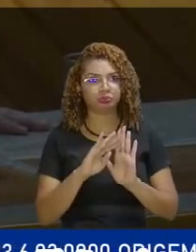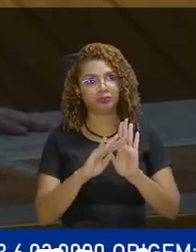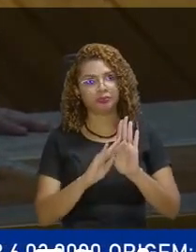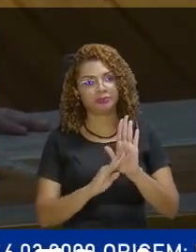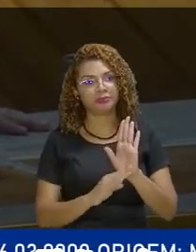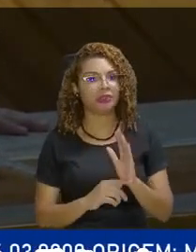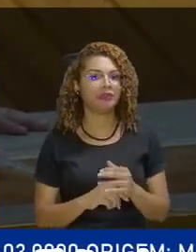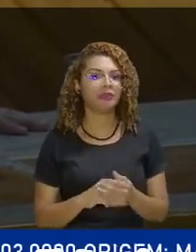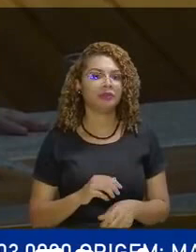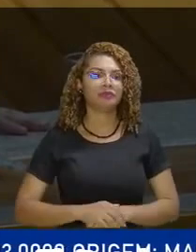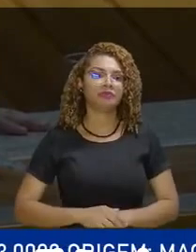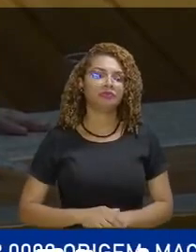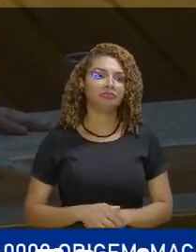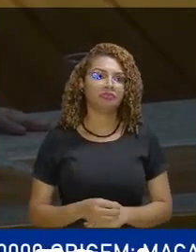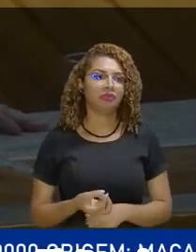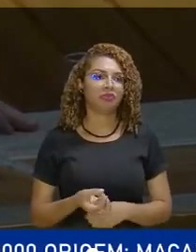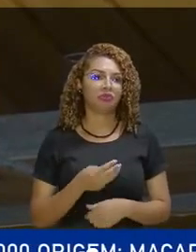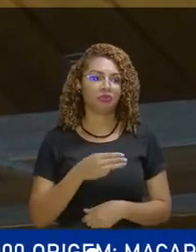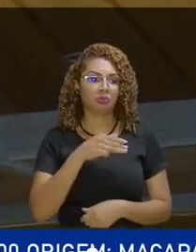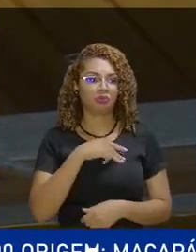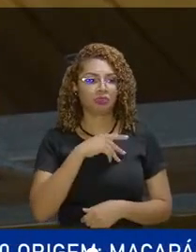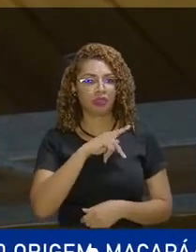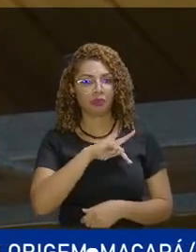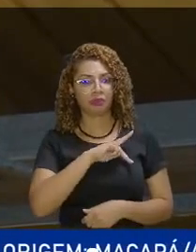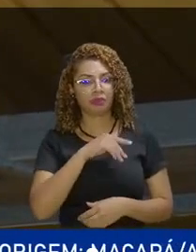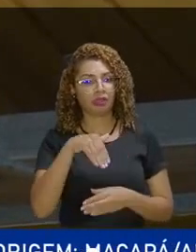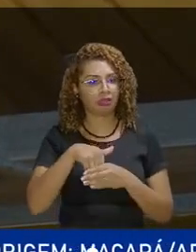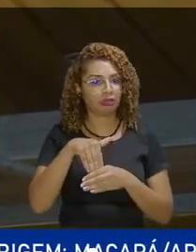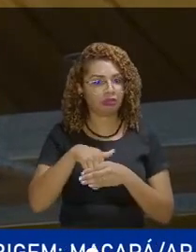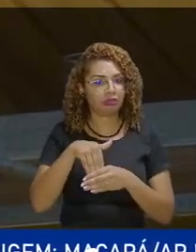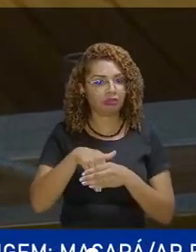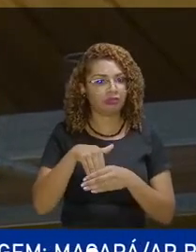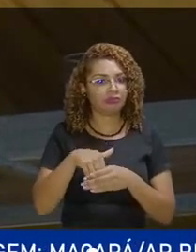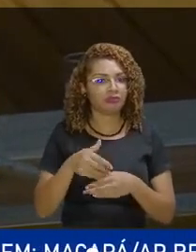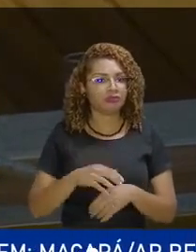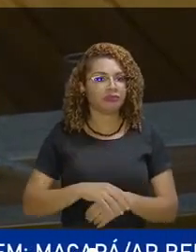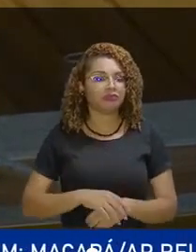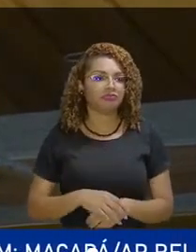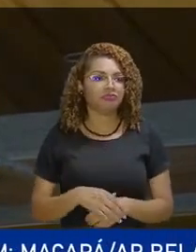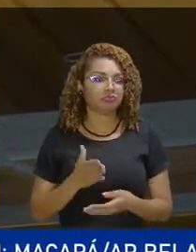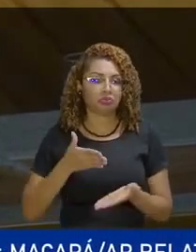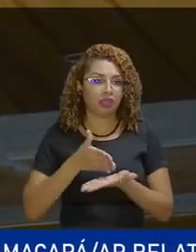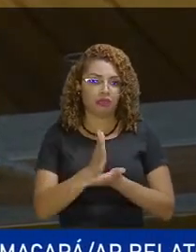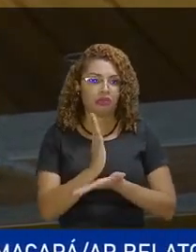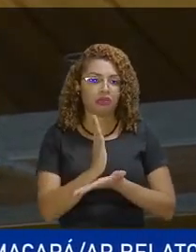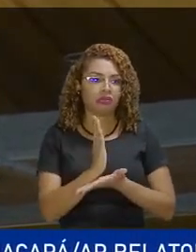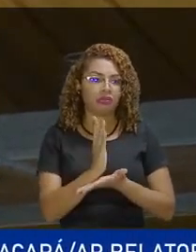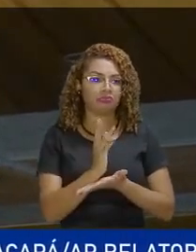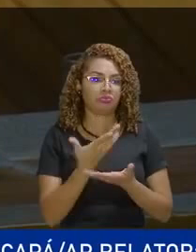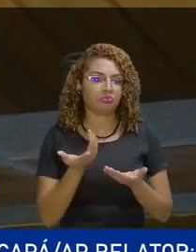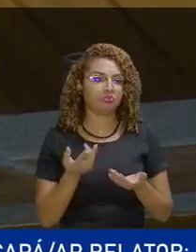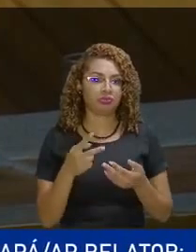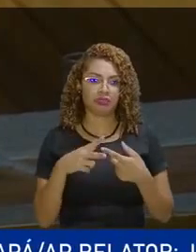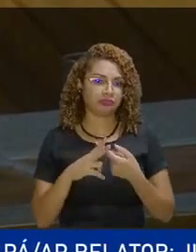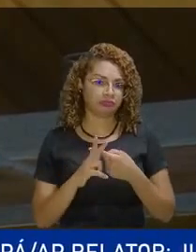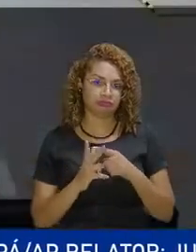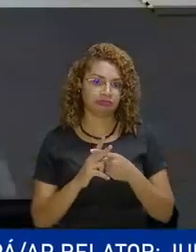vênia ao doutor Ministério Público Eleitoral, eu estou votando no sentido de aprovação sem qualquer ressalva. É o meu voto.